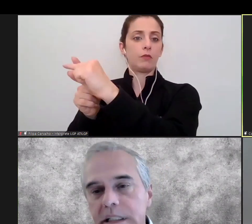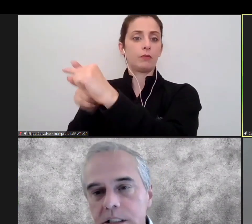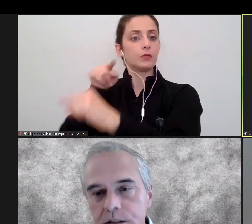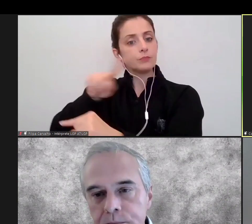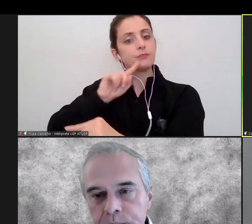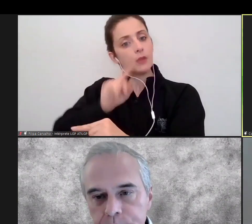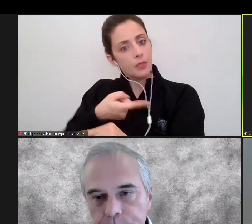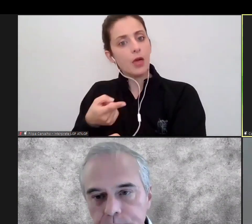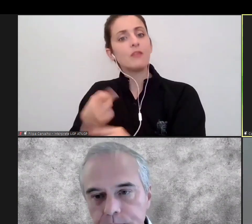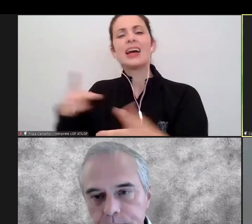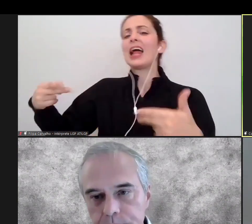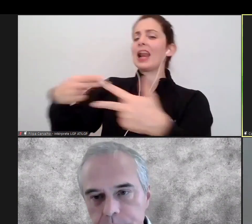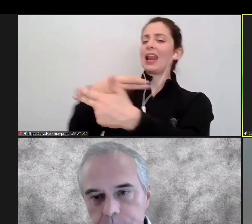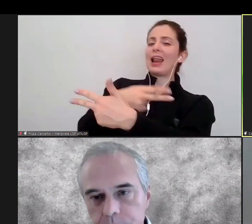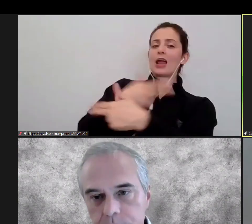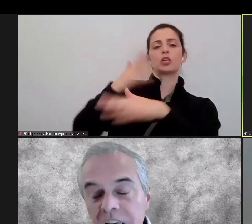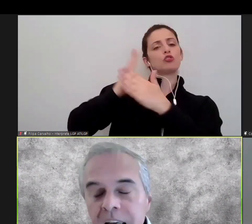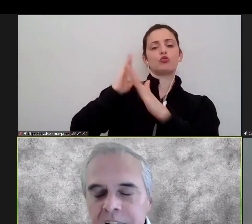uma crítica.